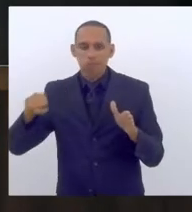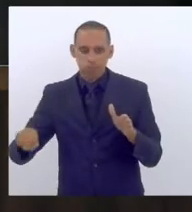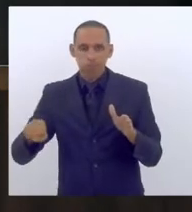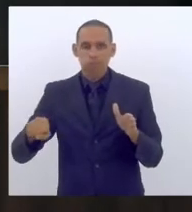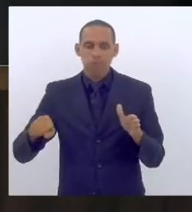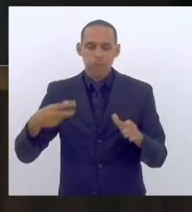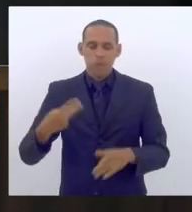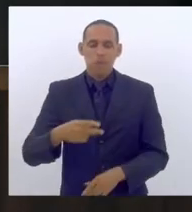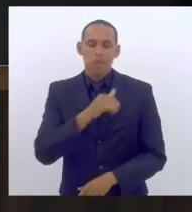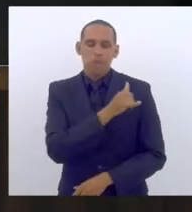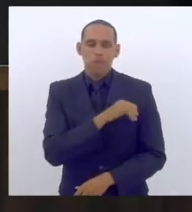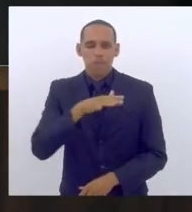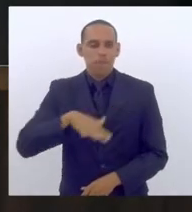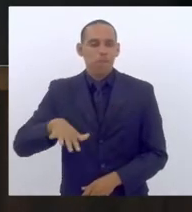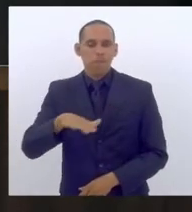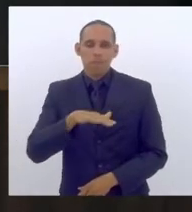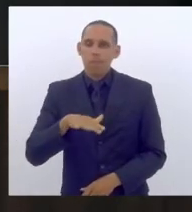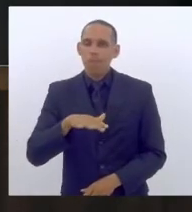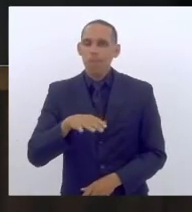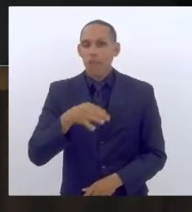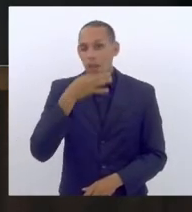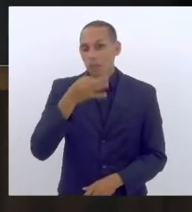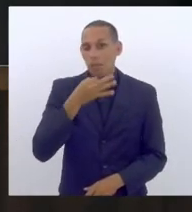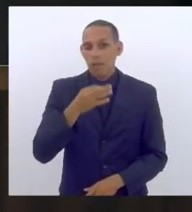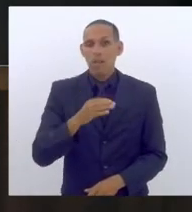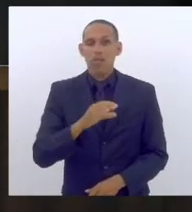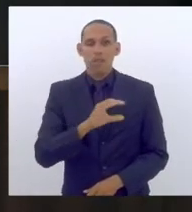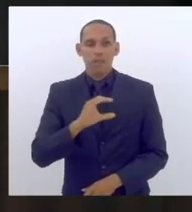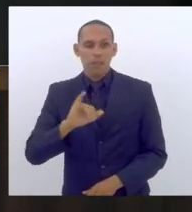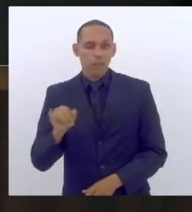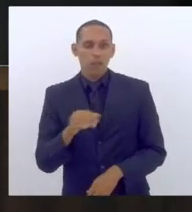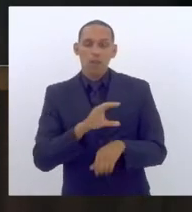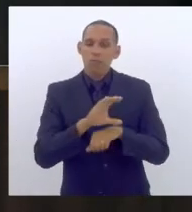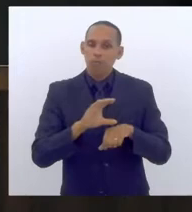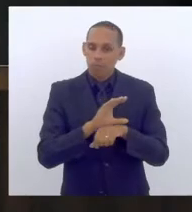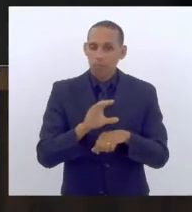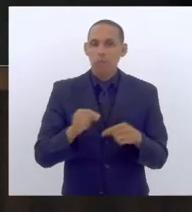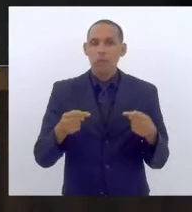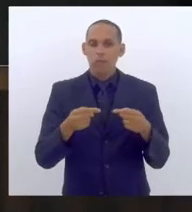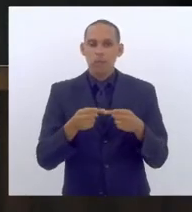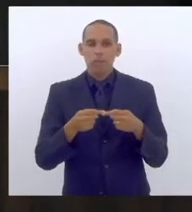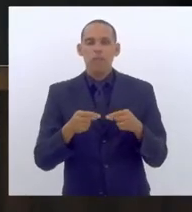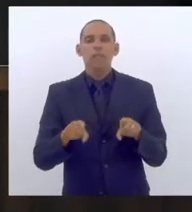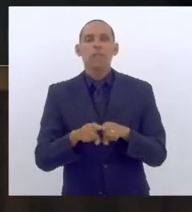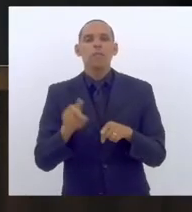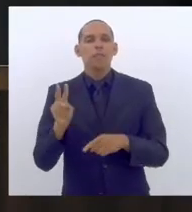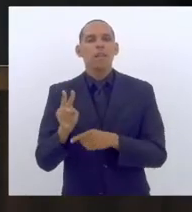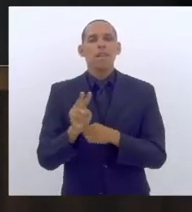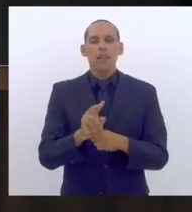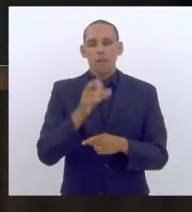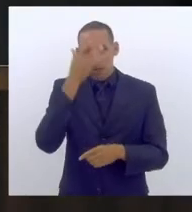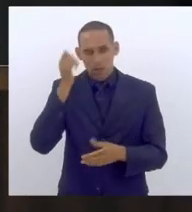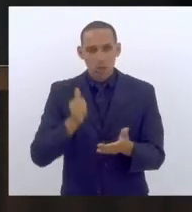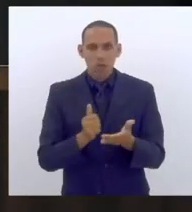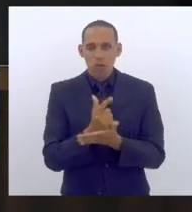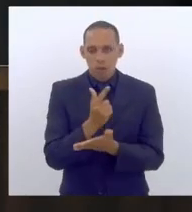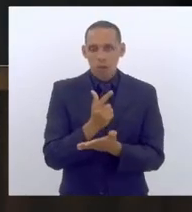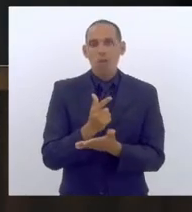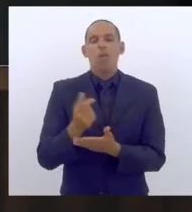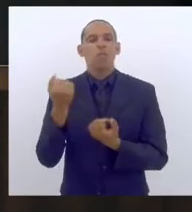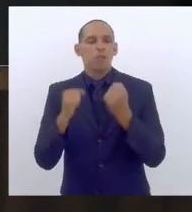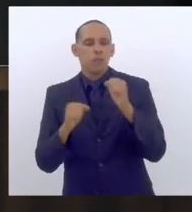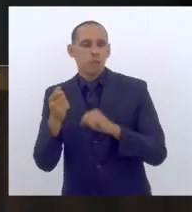e da outras providências pareceres a comissão de condição pela constitucionalidade Defesa do Consumidor favorável de economia dos comércio